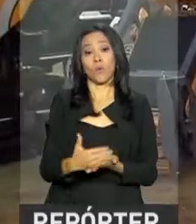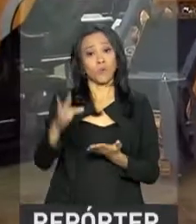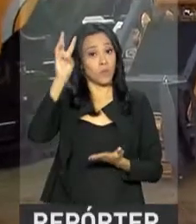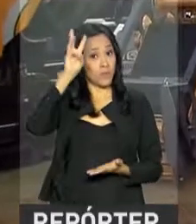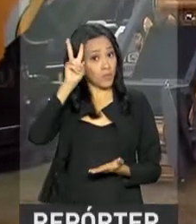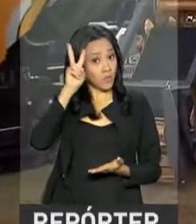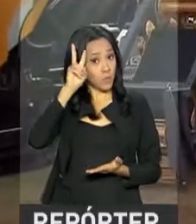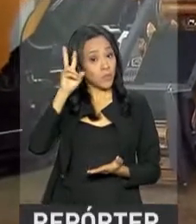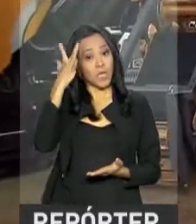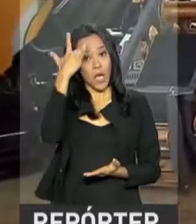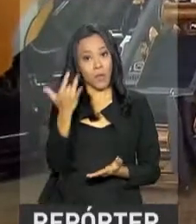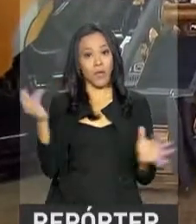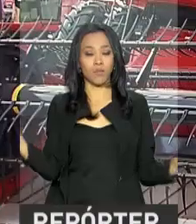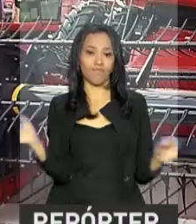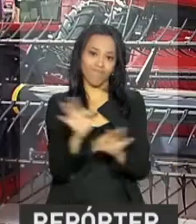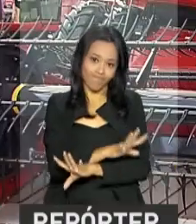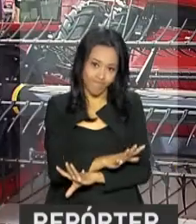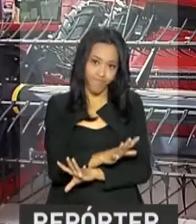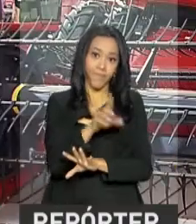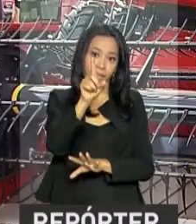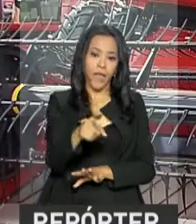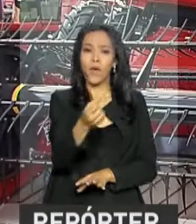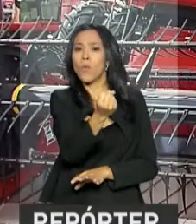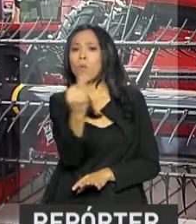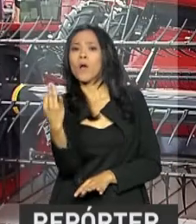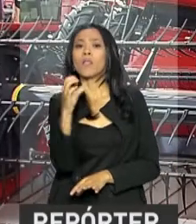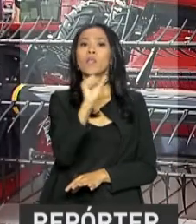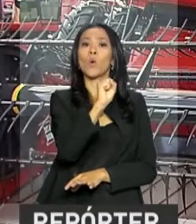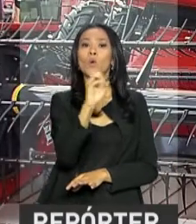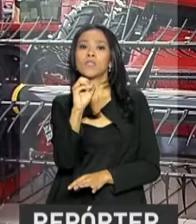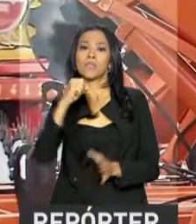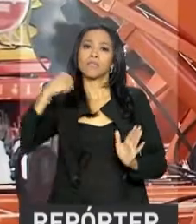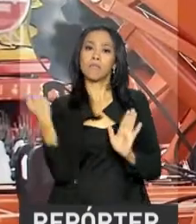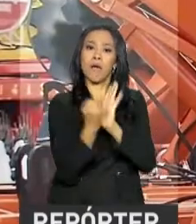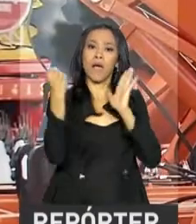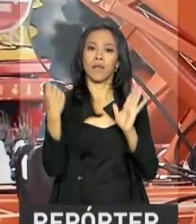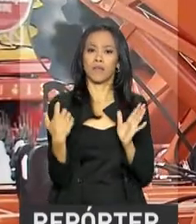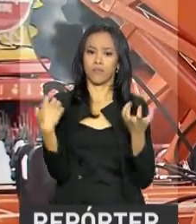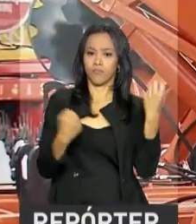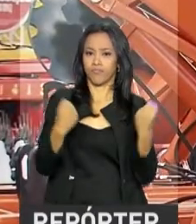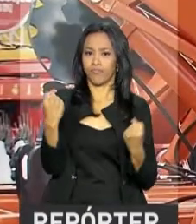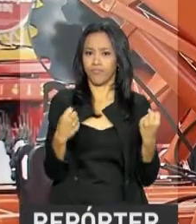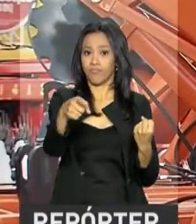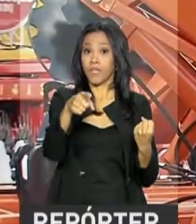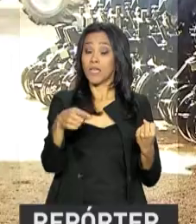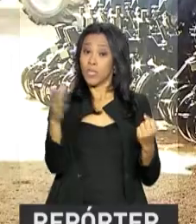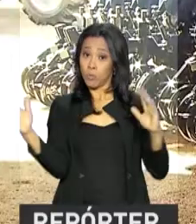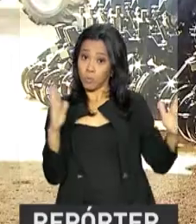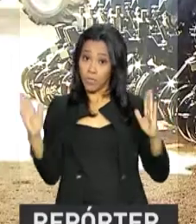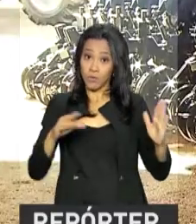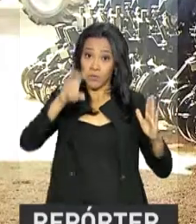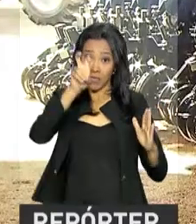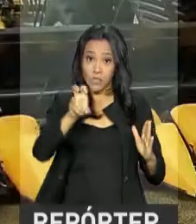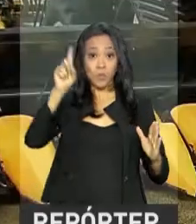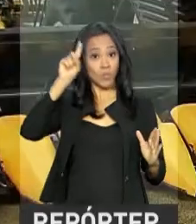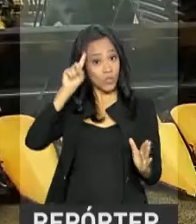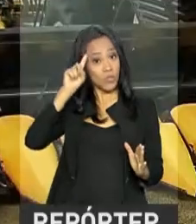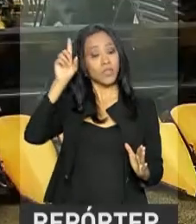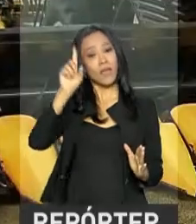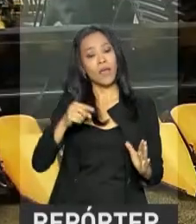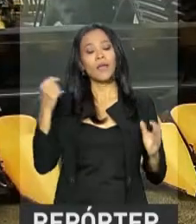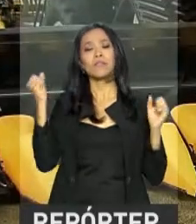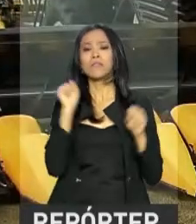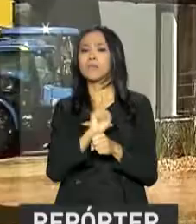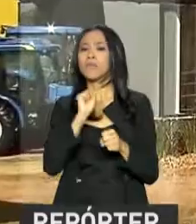amanhã são 800 marcas expondo seus produtos e durante os cinco dias de feira são esperados aí cerca de